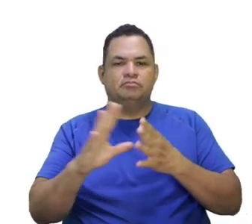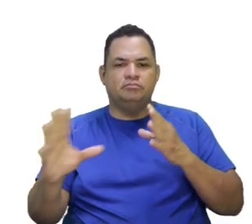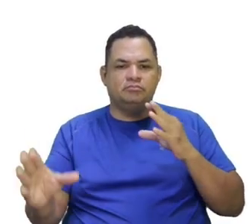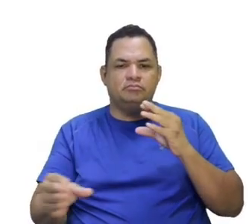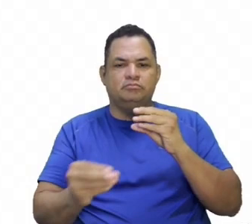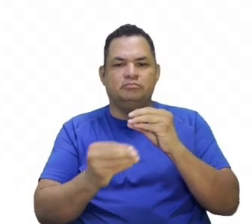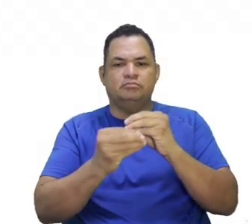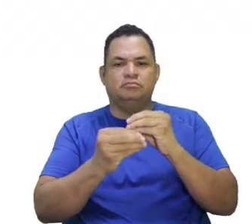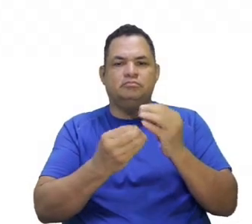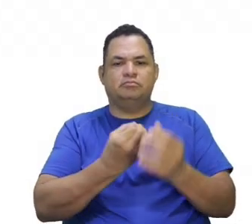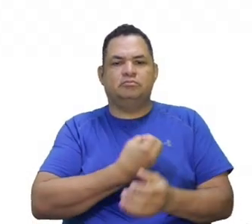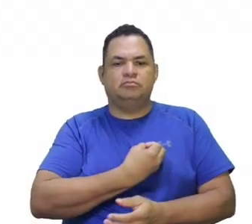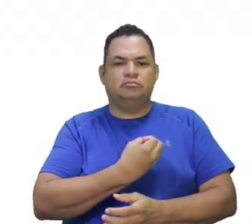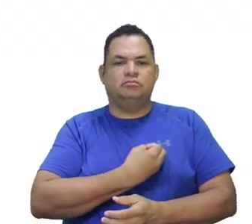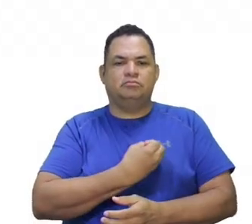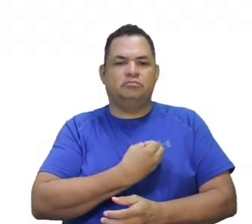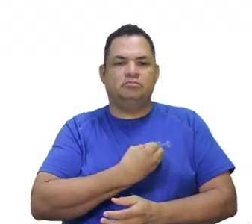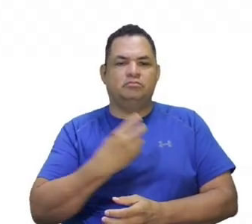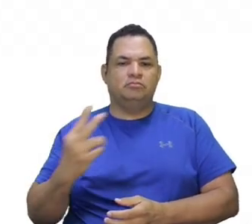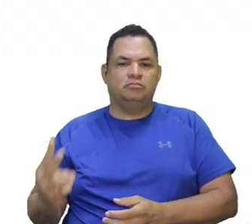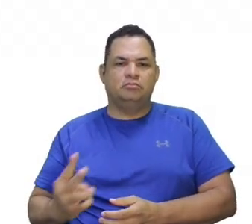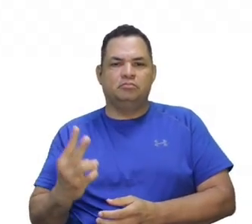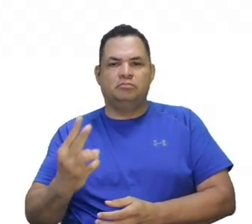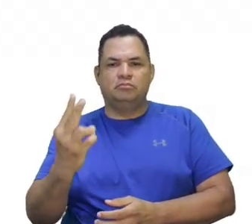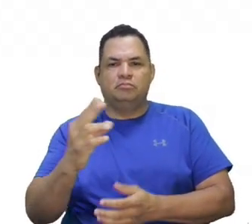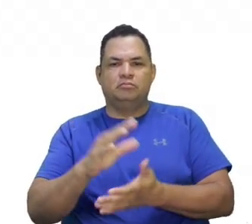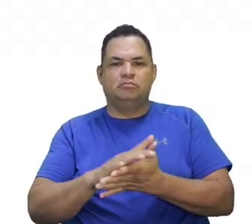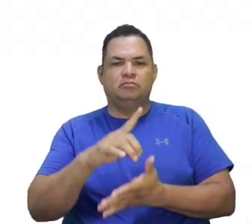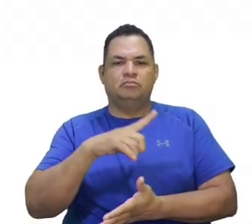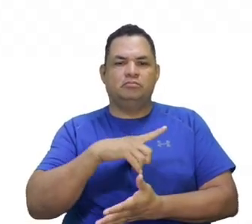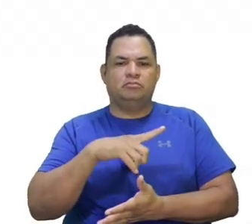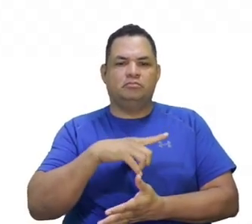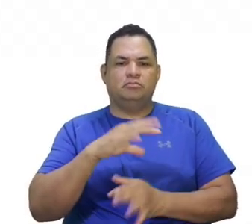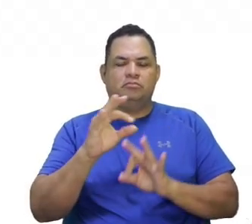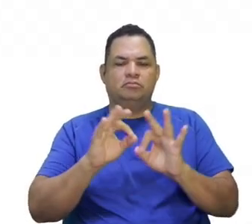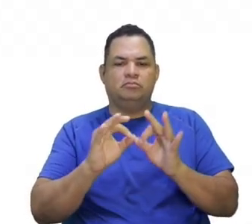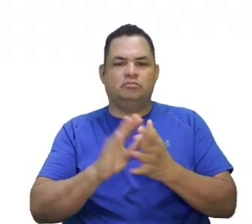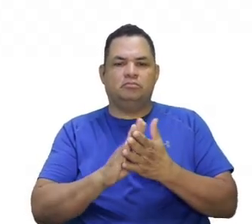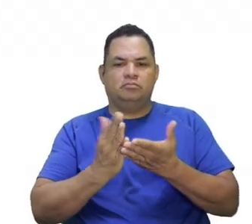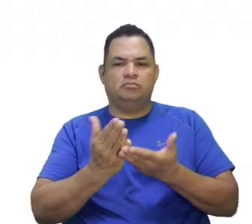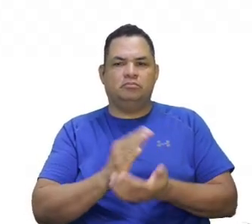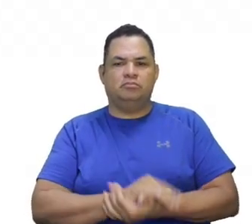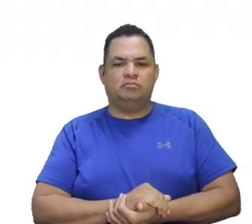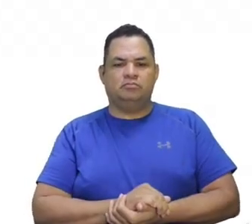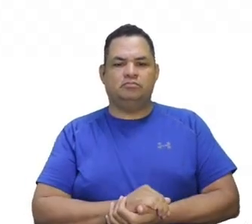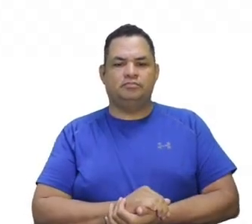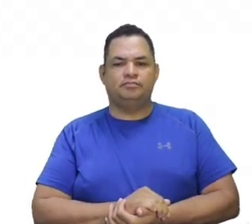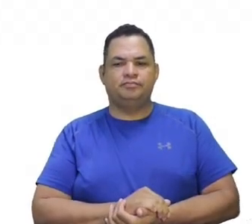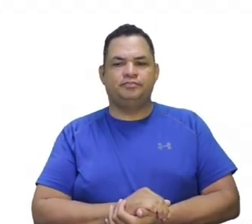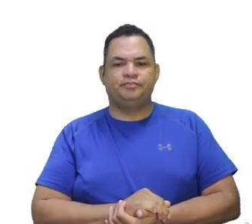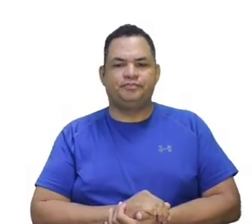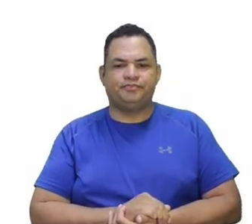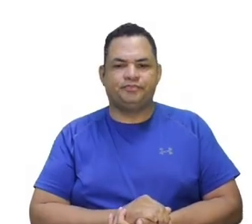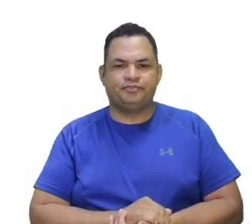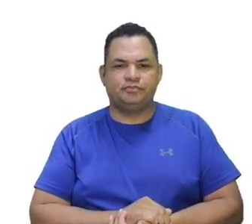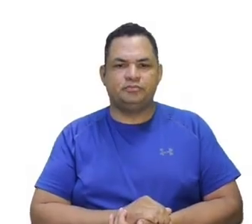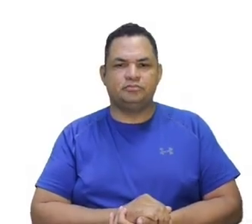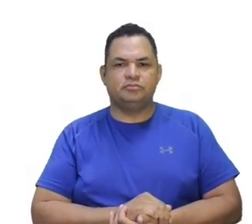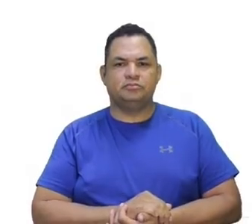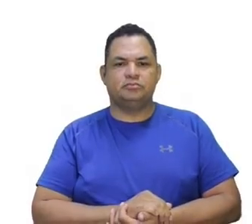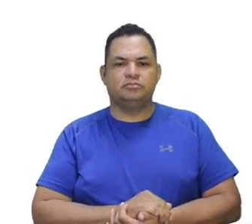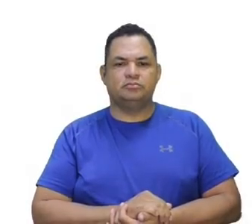completava o valor de quantidade de elétrons que o átomo tinha. Então, você parava a distribuição ali. A gente viu na aula